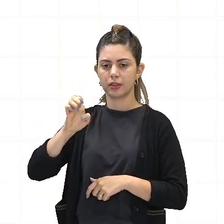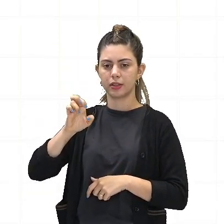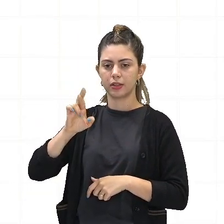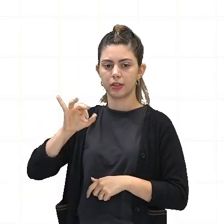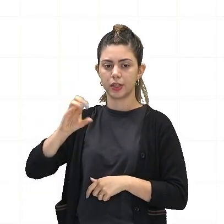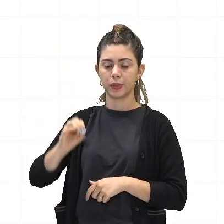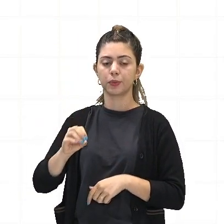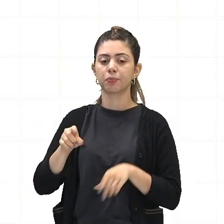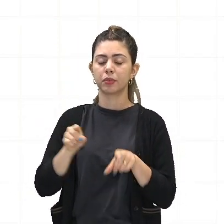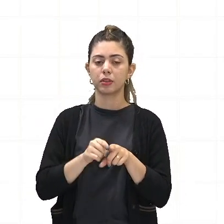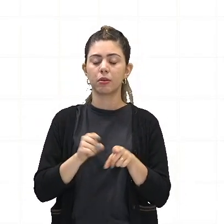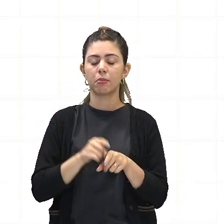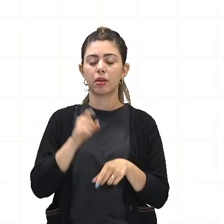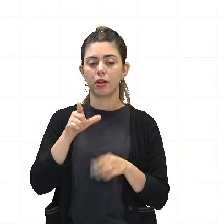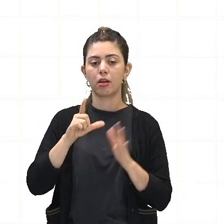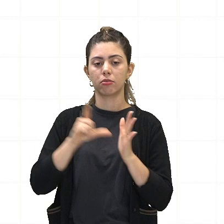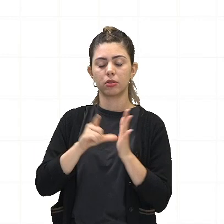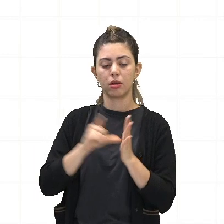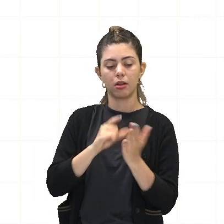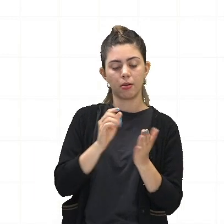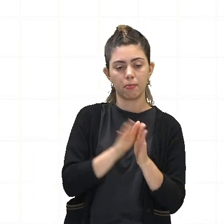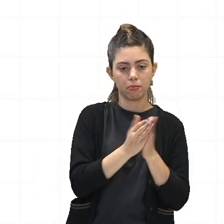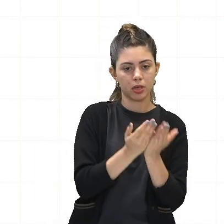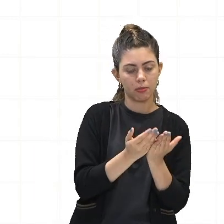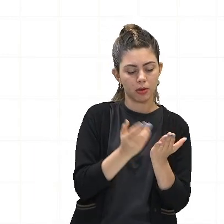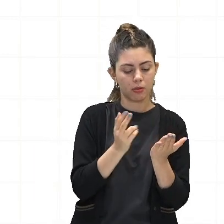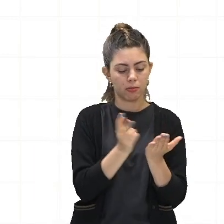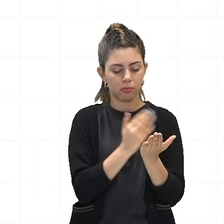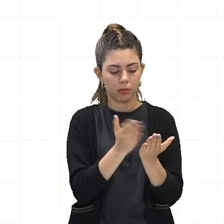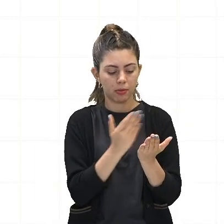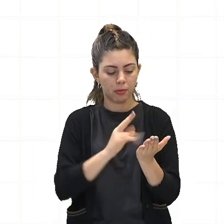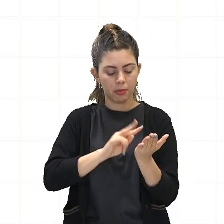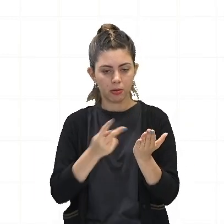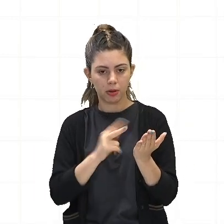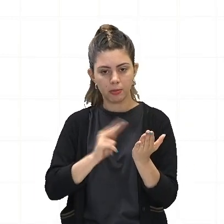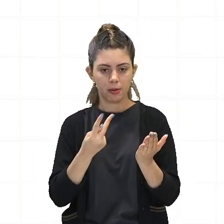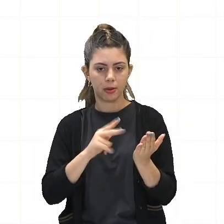idioma nacional nos cultos religiosos.